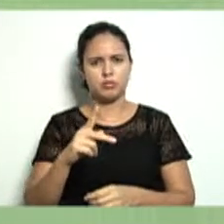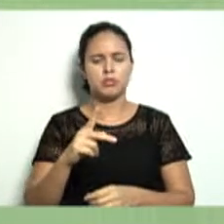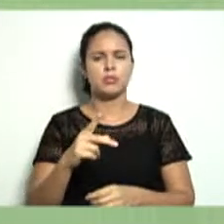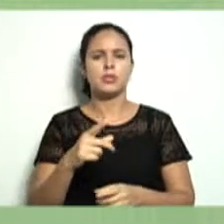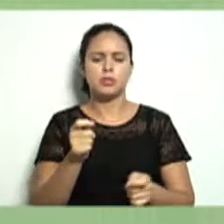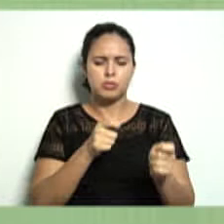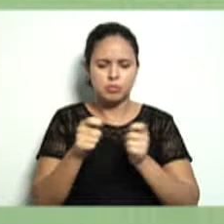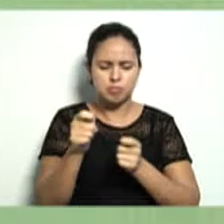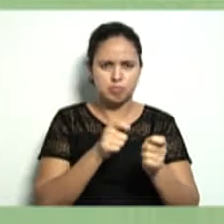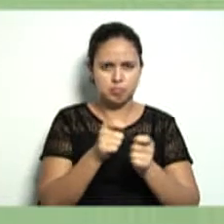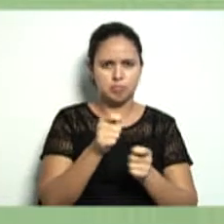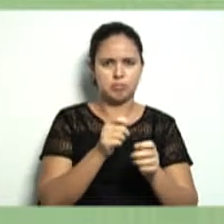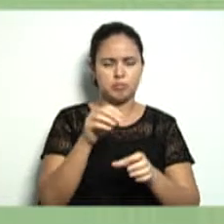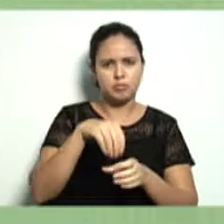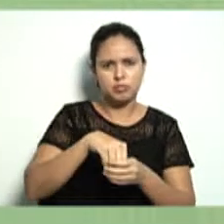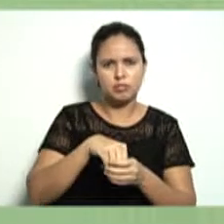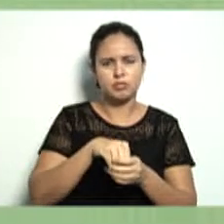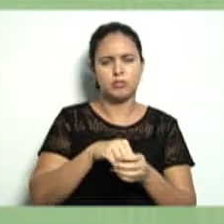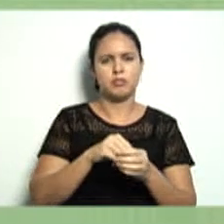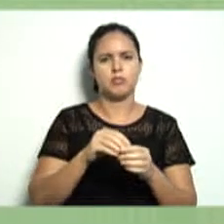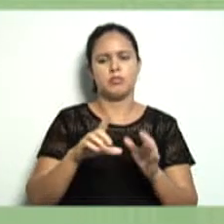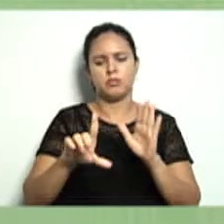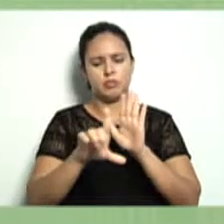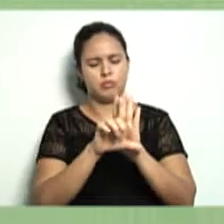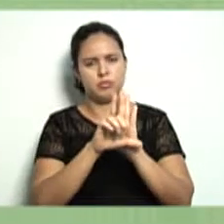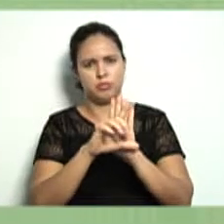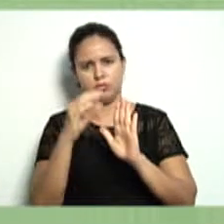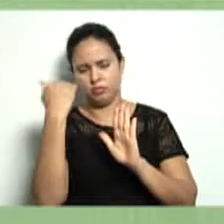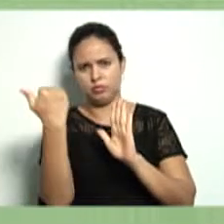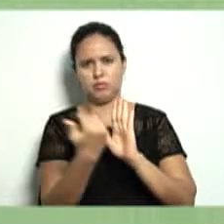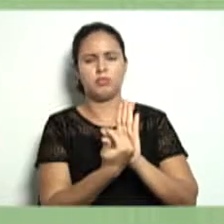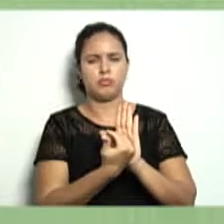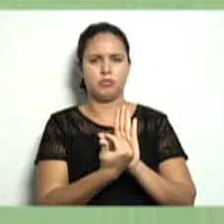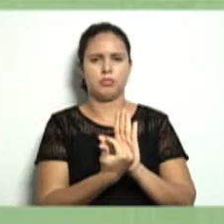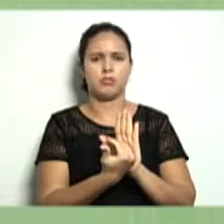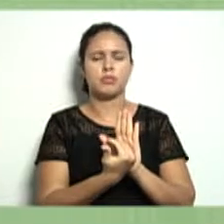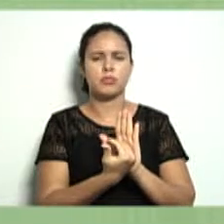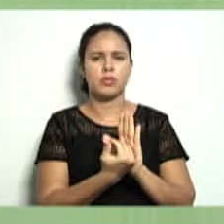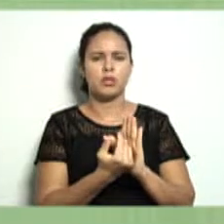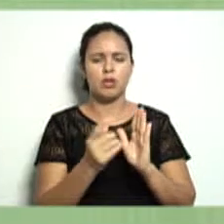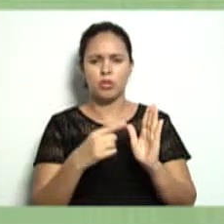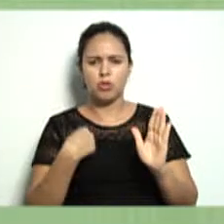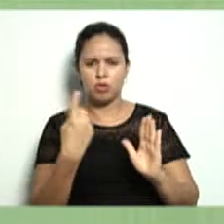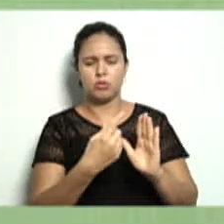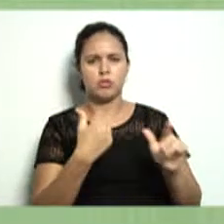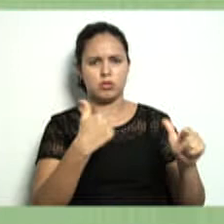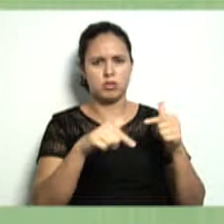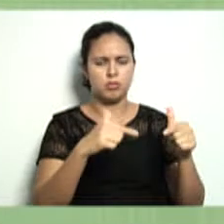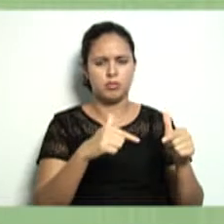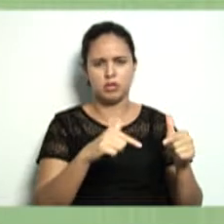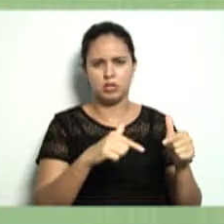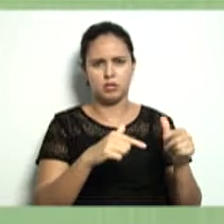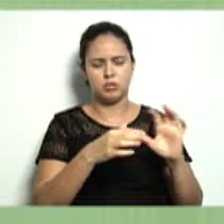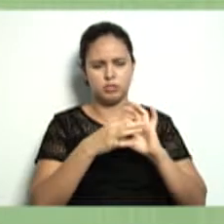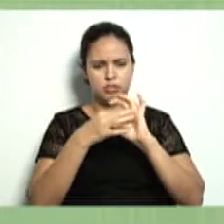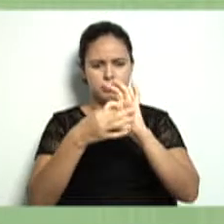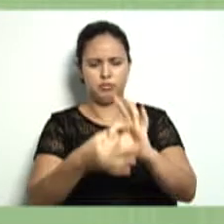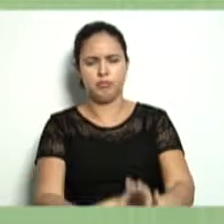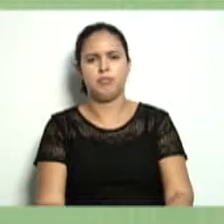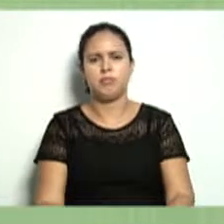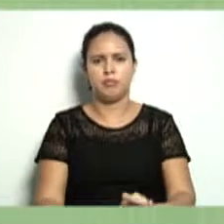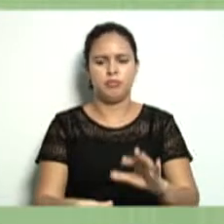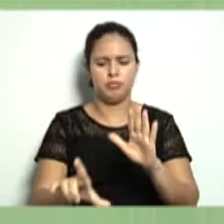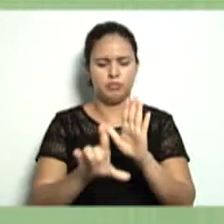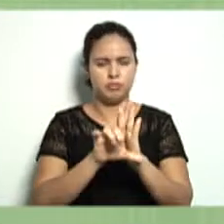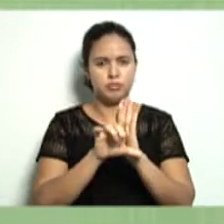assegurar a conformidade com as leis e regulamento. Será que nossas ações estão alinhadas àquilo que